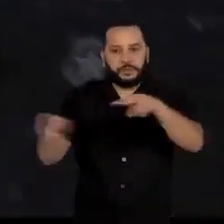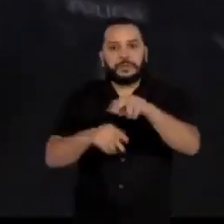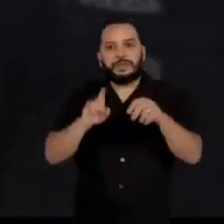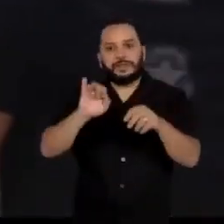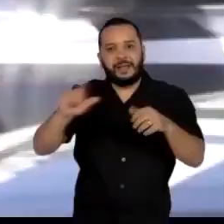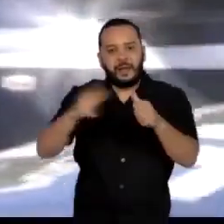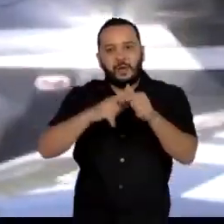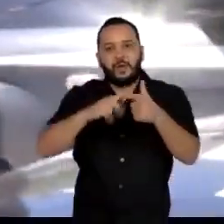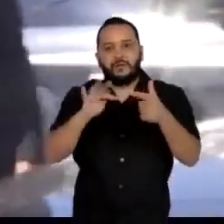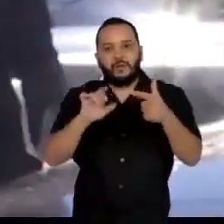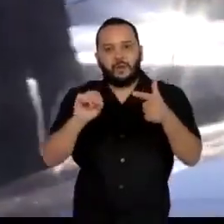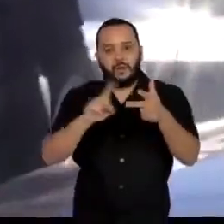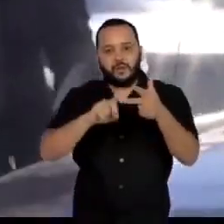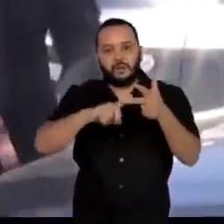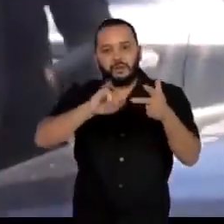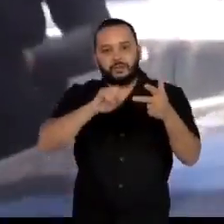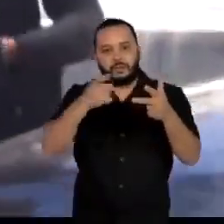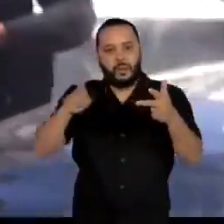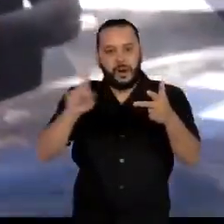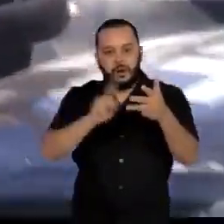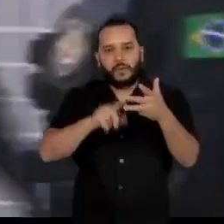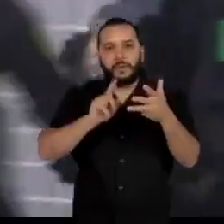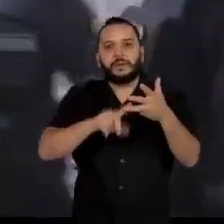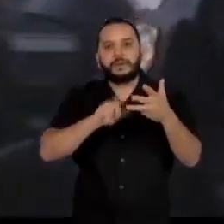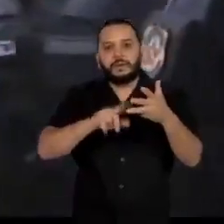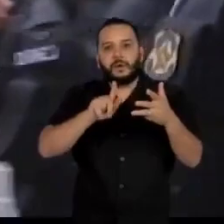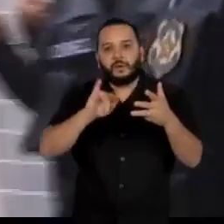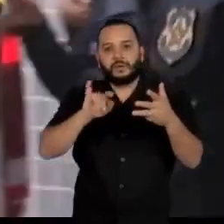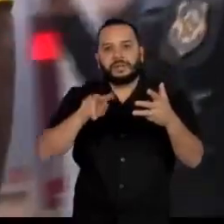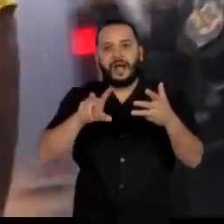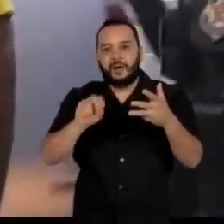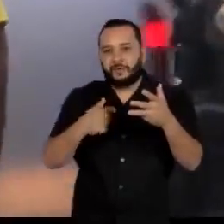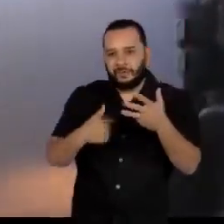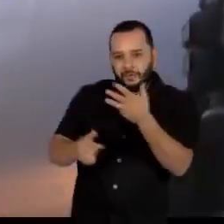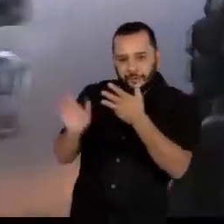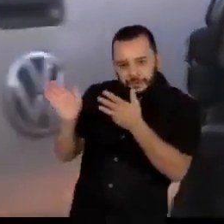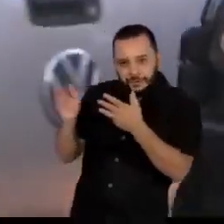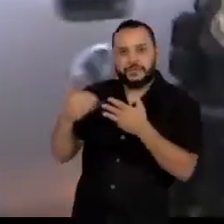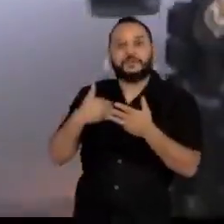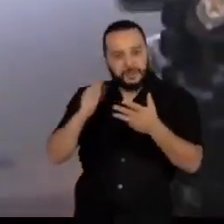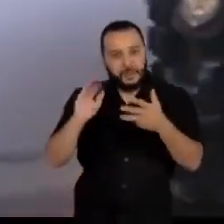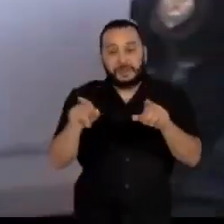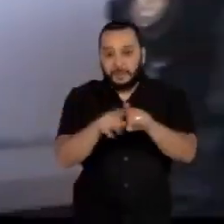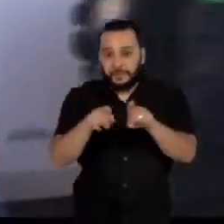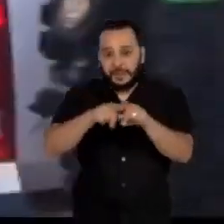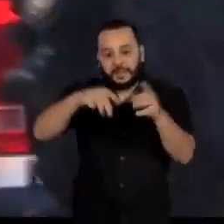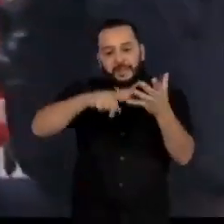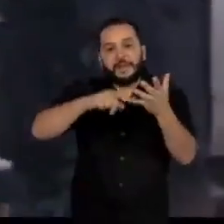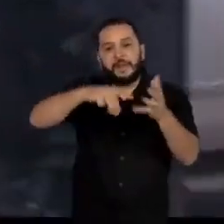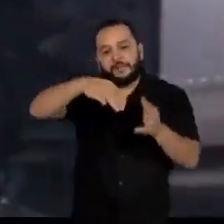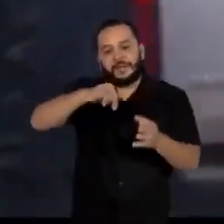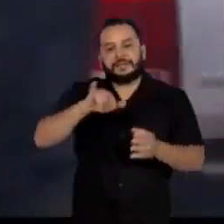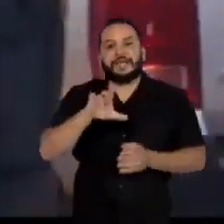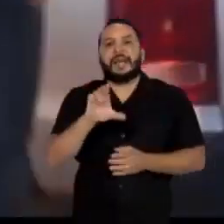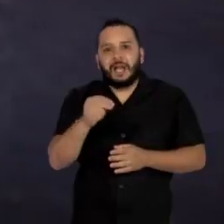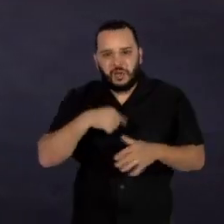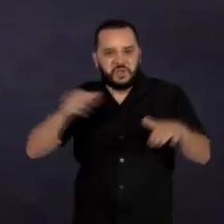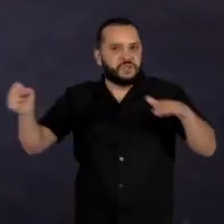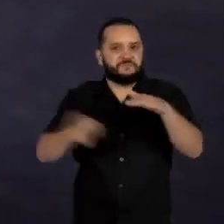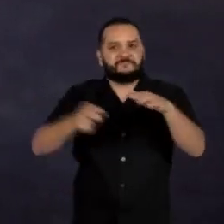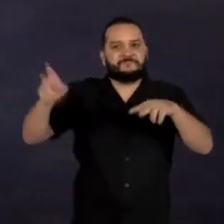Gutierrez Govino, João Vitor Pereira Romano, Gustavo de Almeida Fernandes e Marcelo Arons